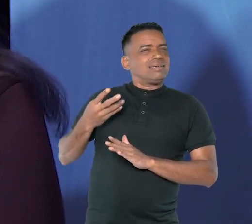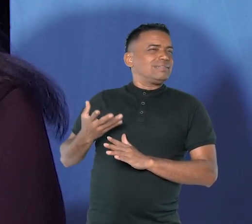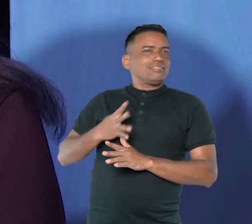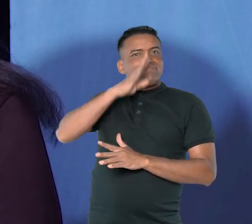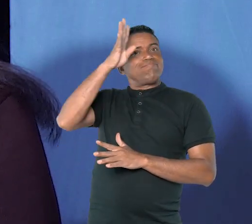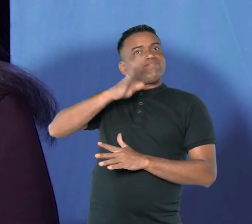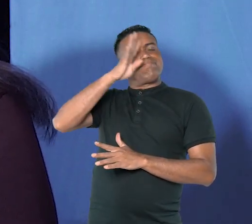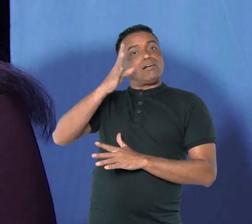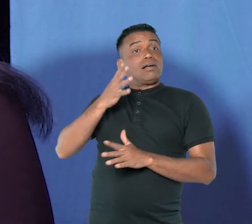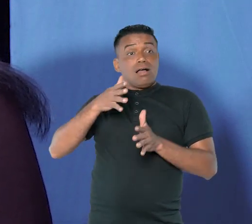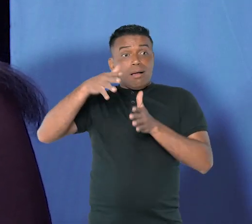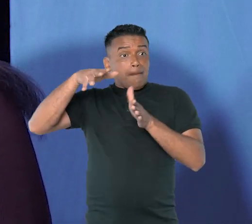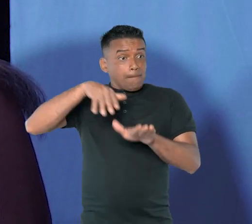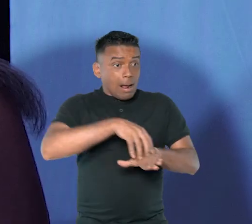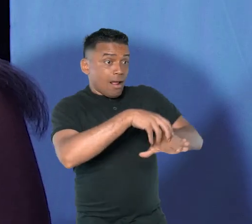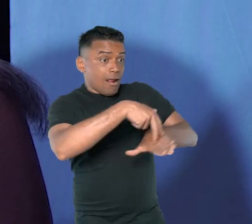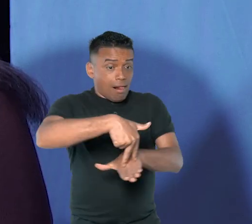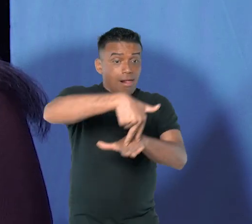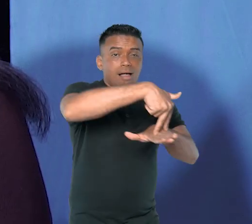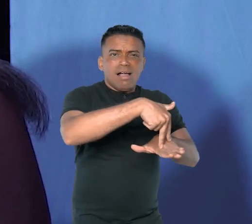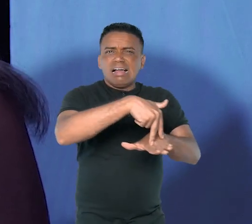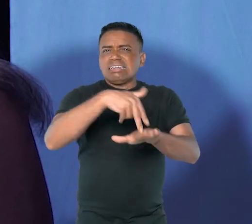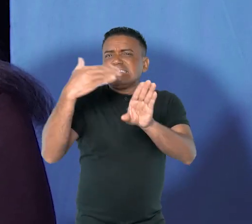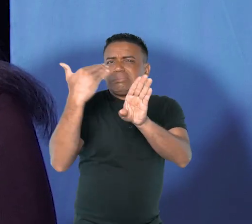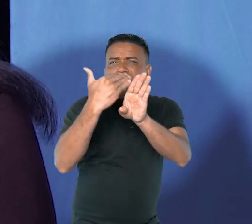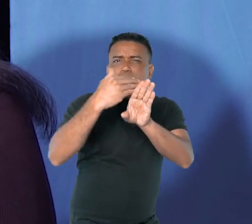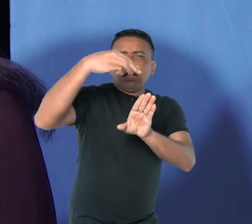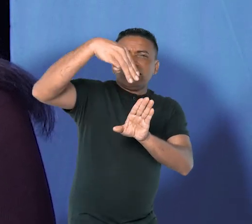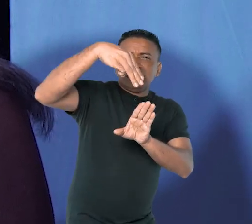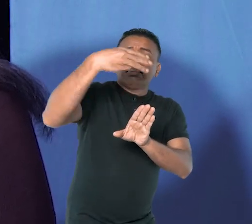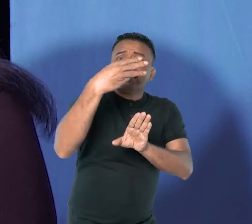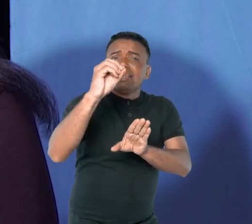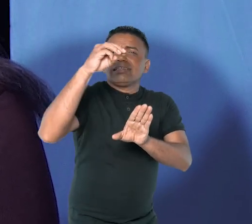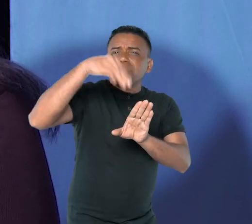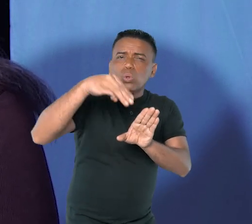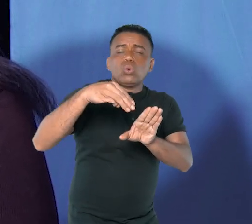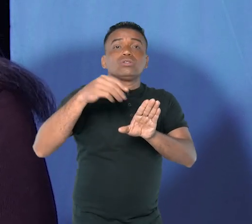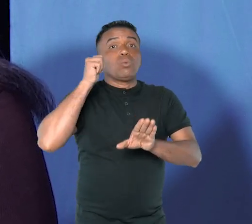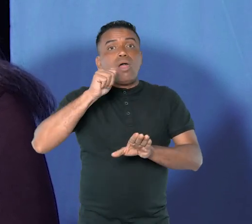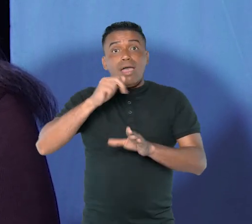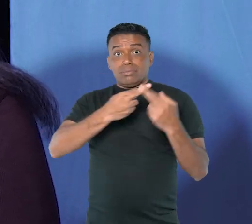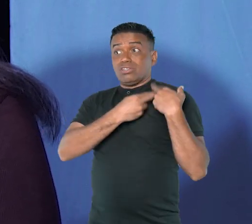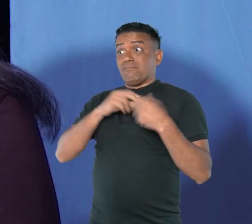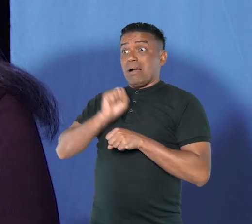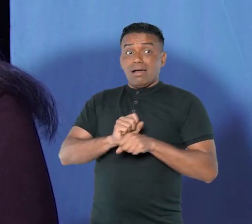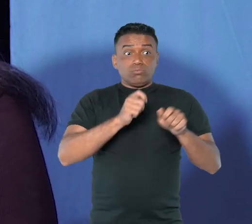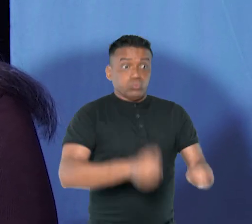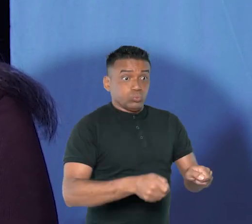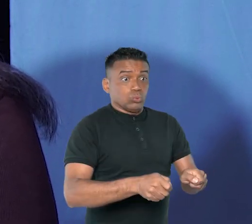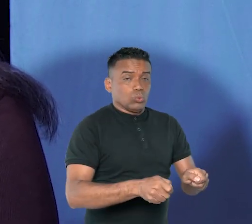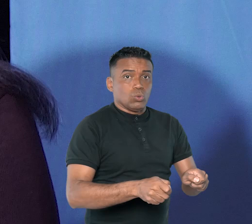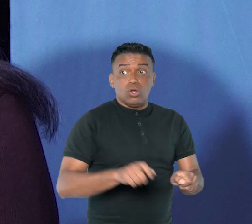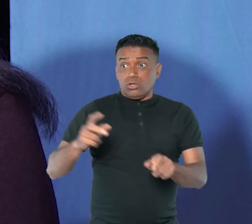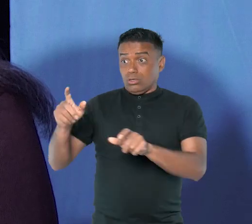extremas. Após um percurso que seja talvez de meia hora, talvez um pouco mais, Leia para subitamente o trenó, pedindo que os outros